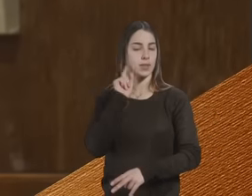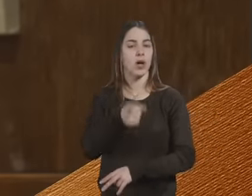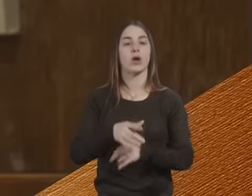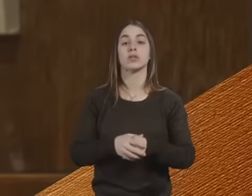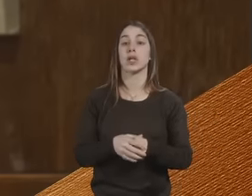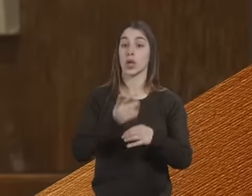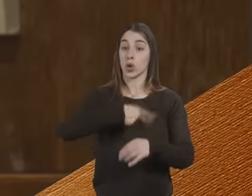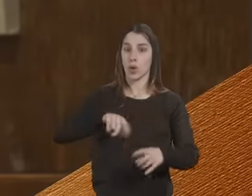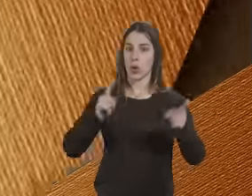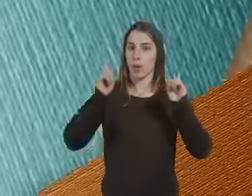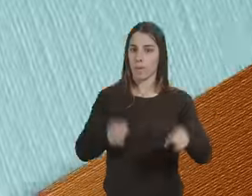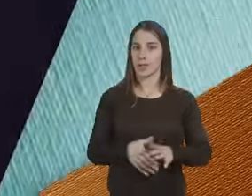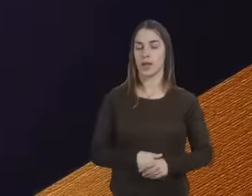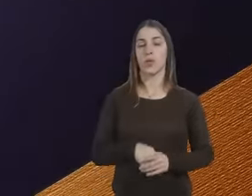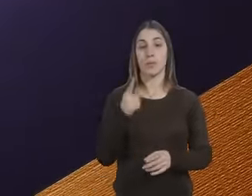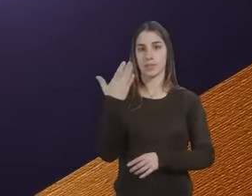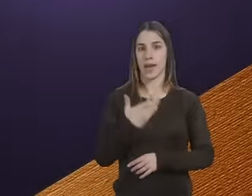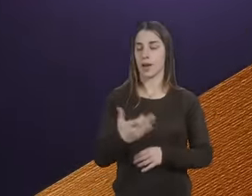o Big TikToker.